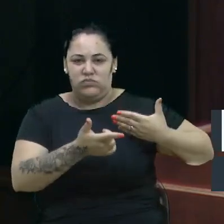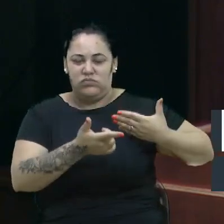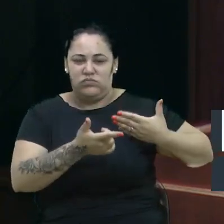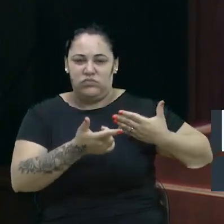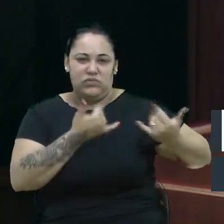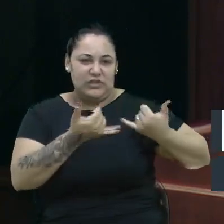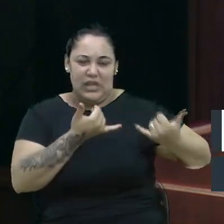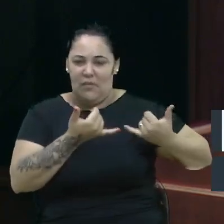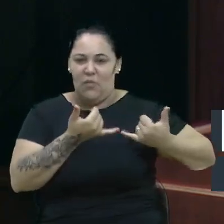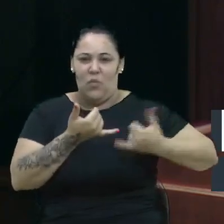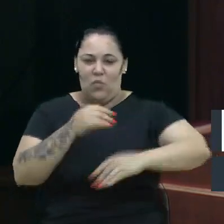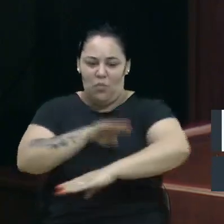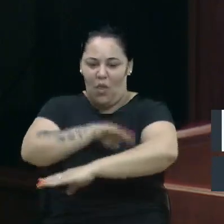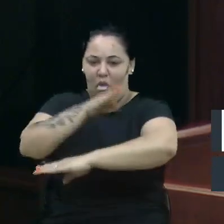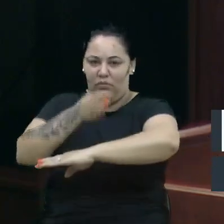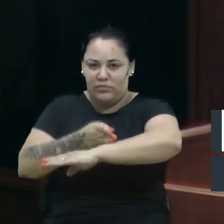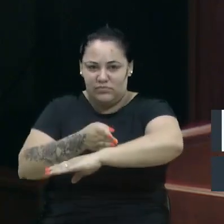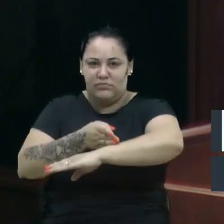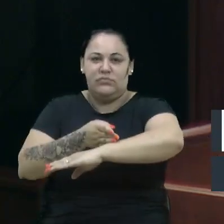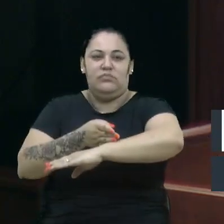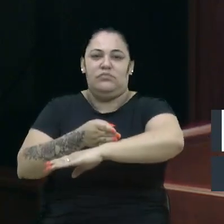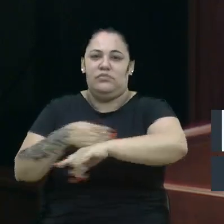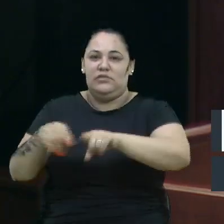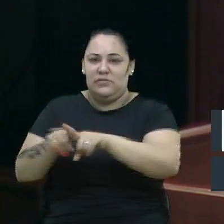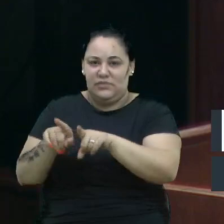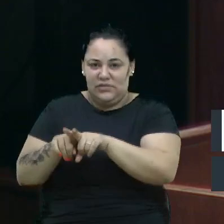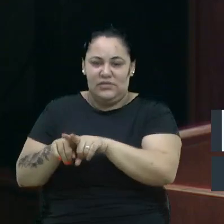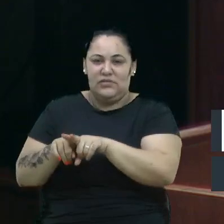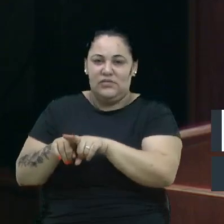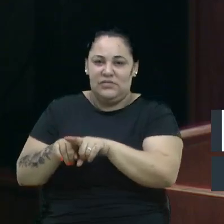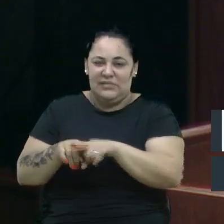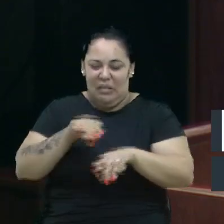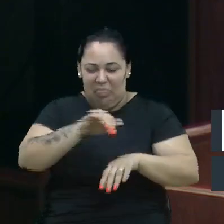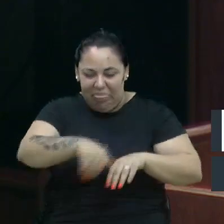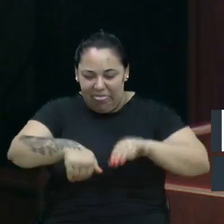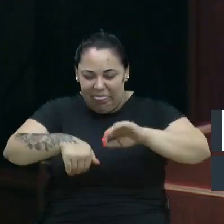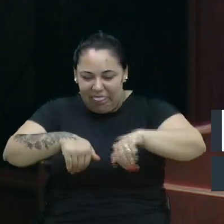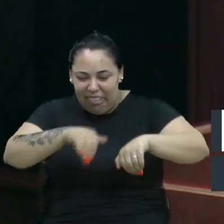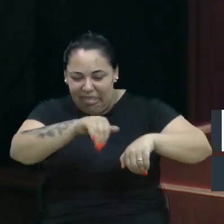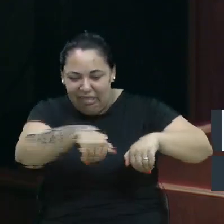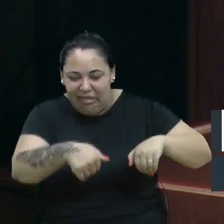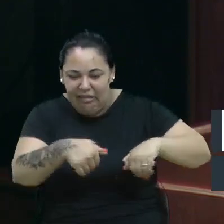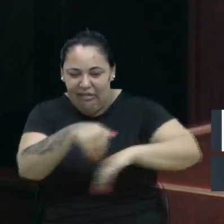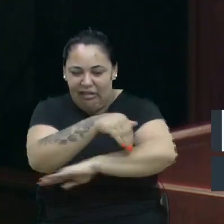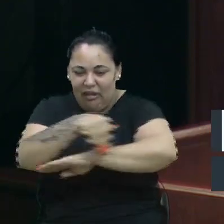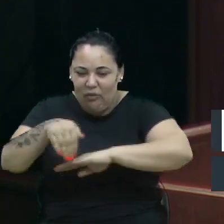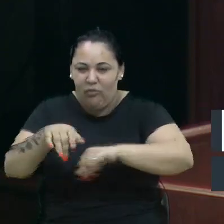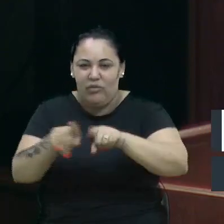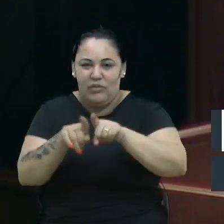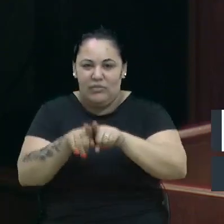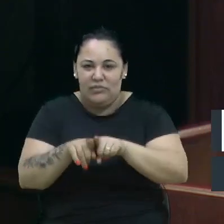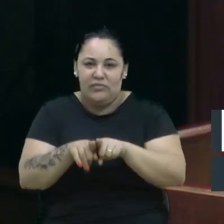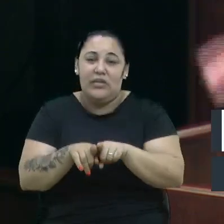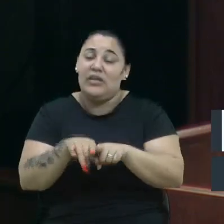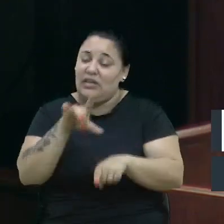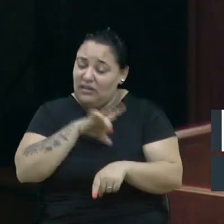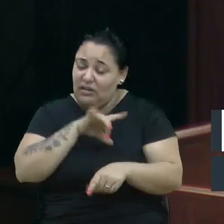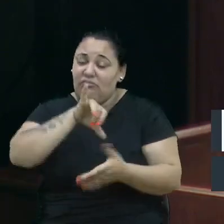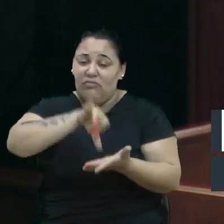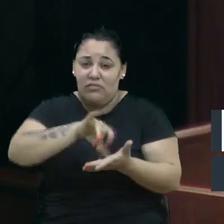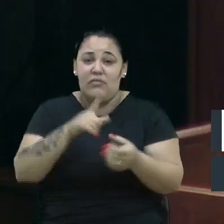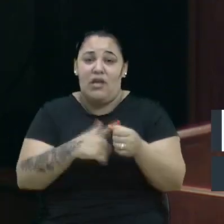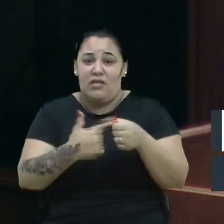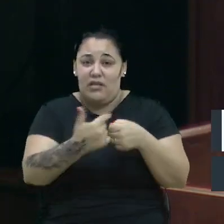do quebra-mola, as questões dos buracos nas ruas, que são presentes no centro da cidade, mas também